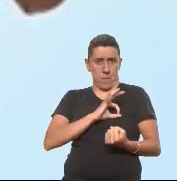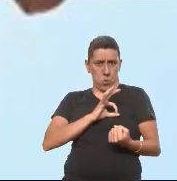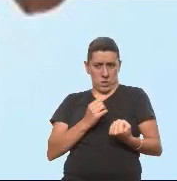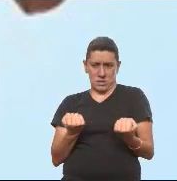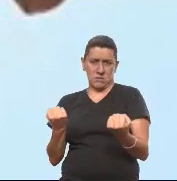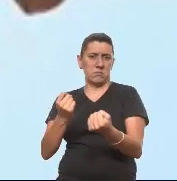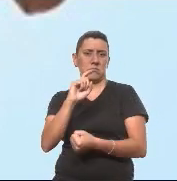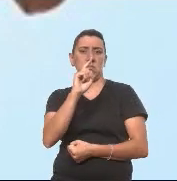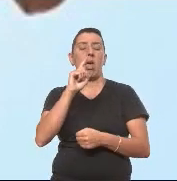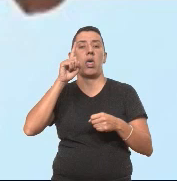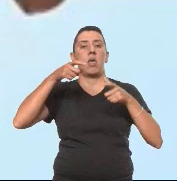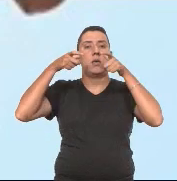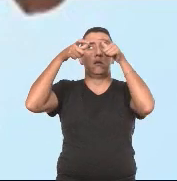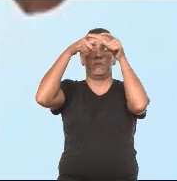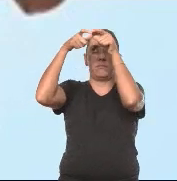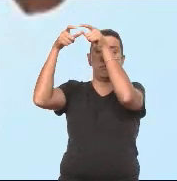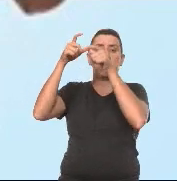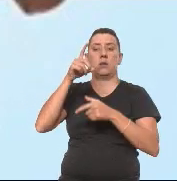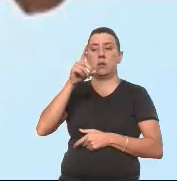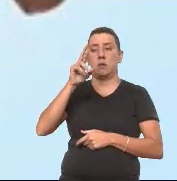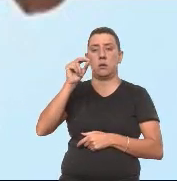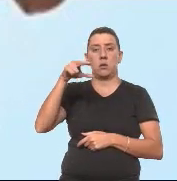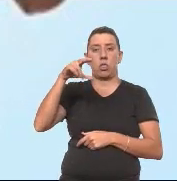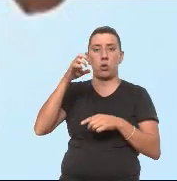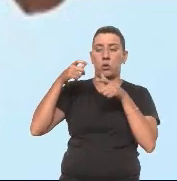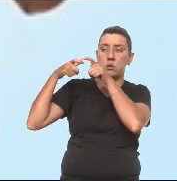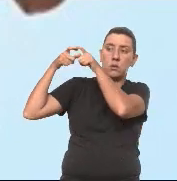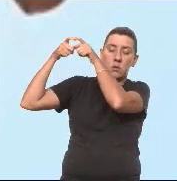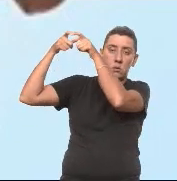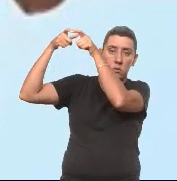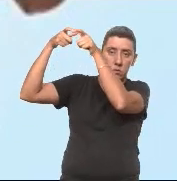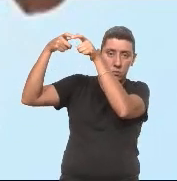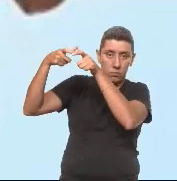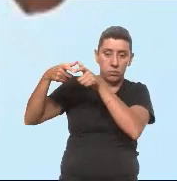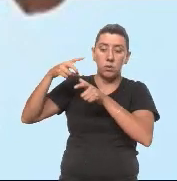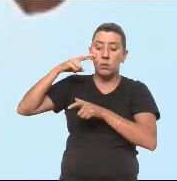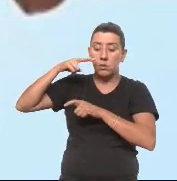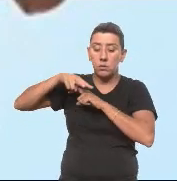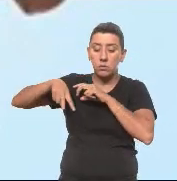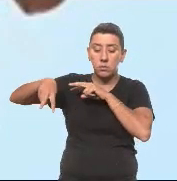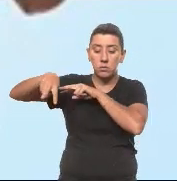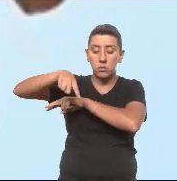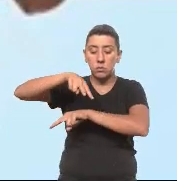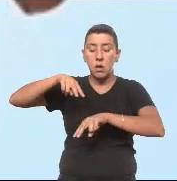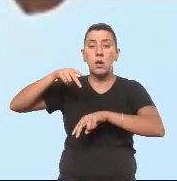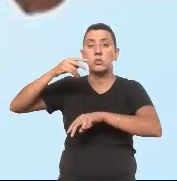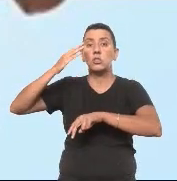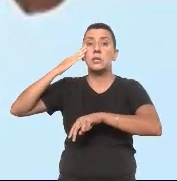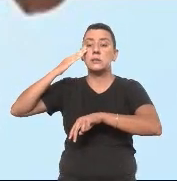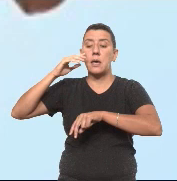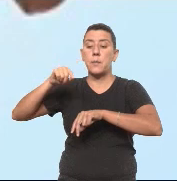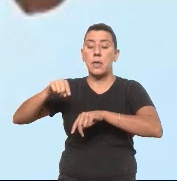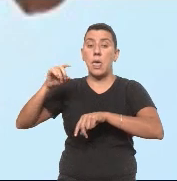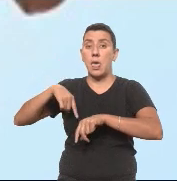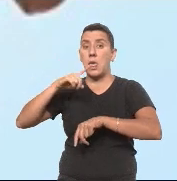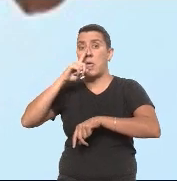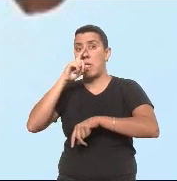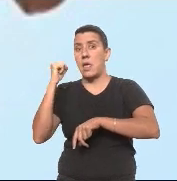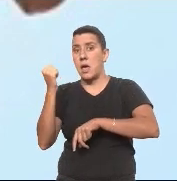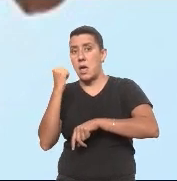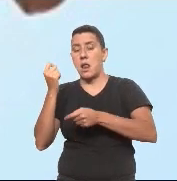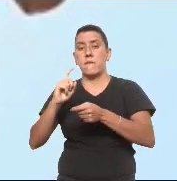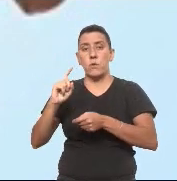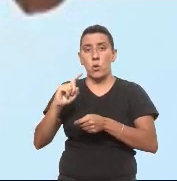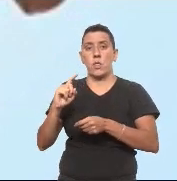onde foi reportado algum acidente e ele faz o sobrevoo inicial para que antes de eu mandar alguma viatura dentro do